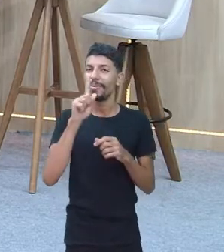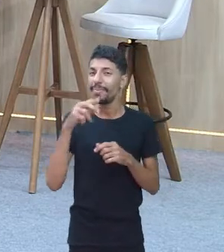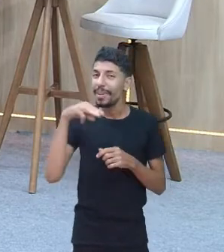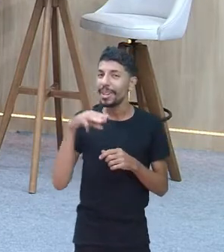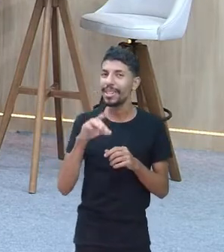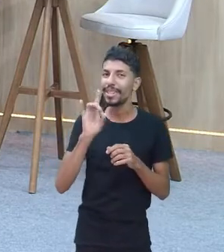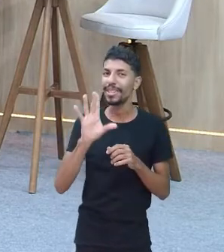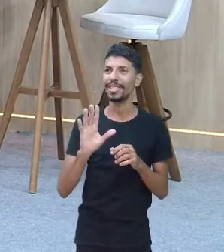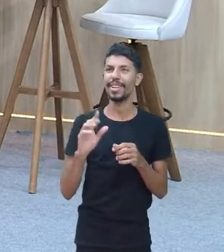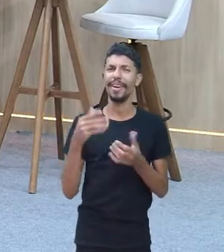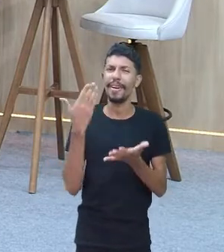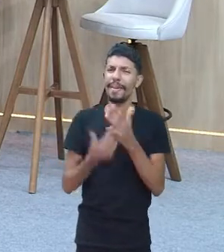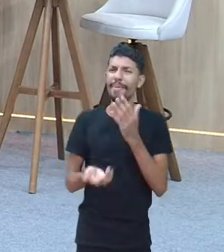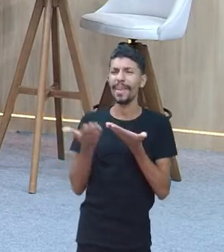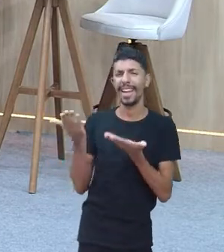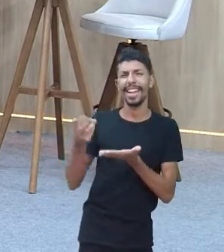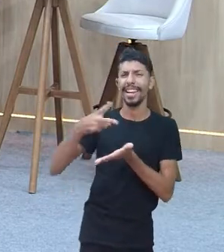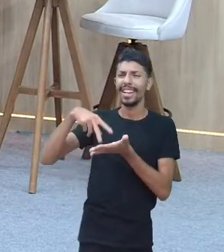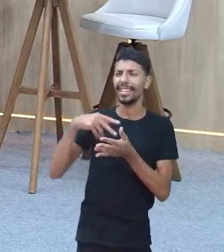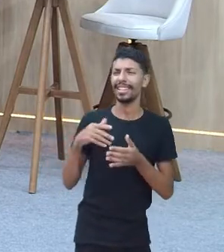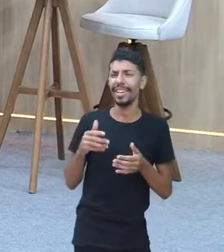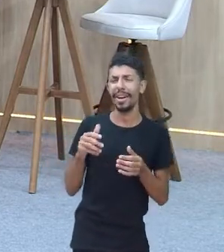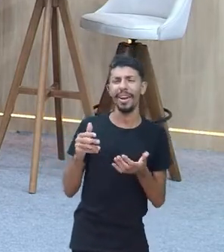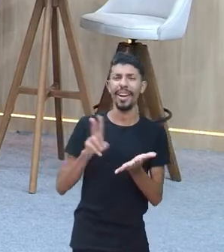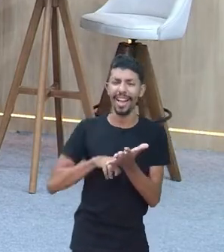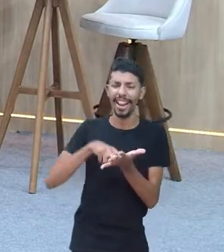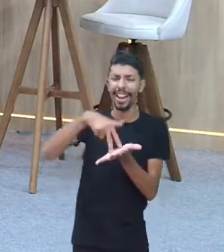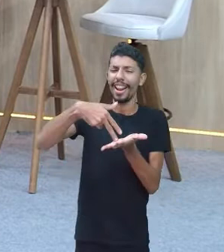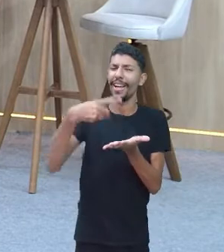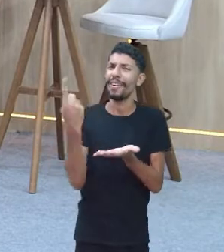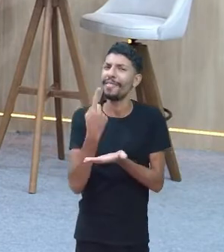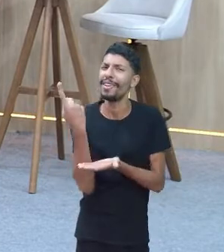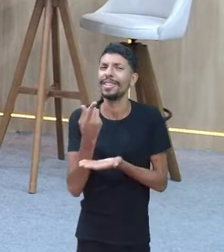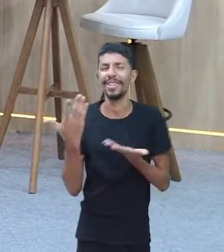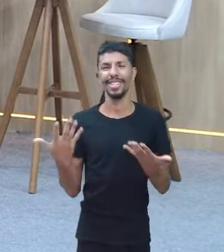vai perder o Nau, ó. Levanta até sozinho, pô.